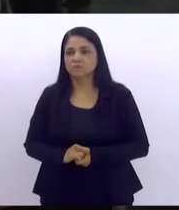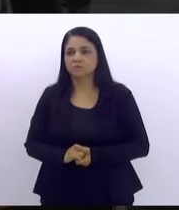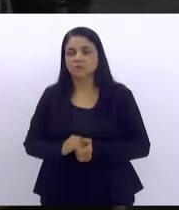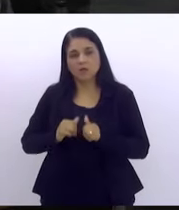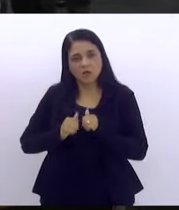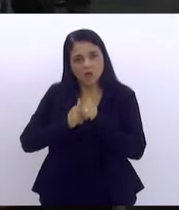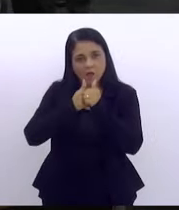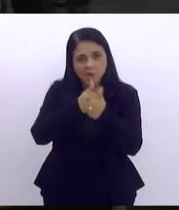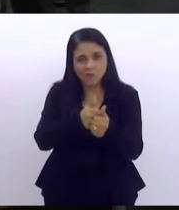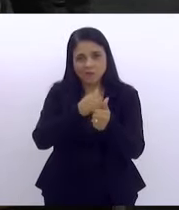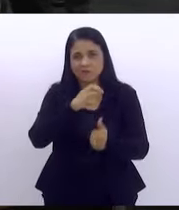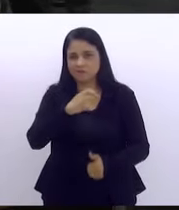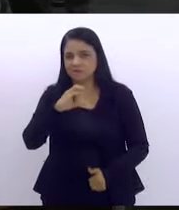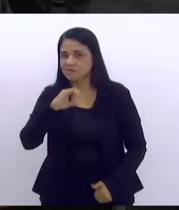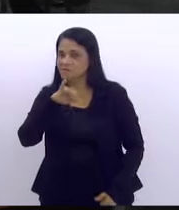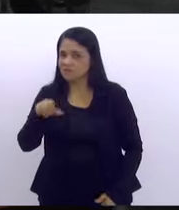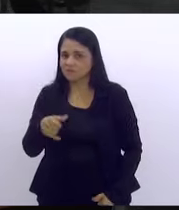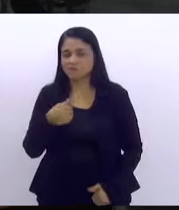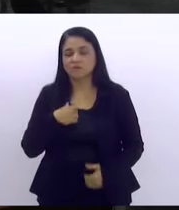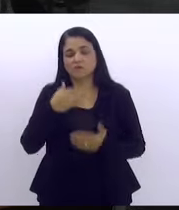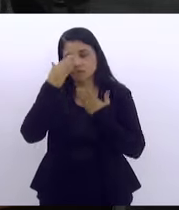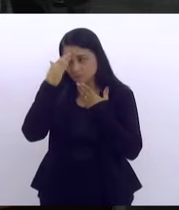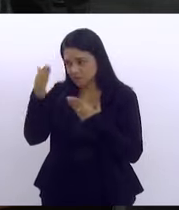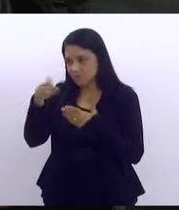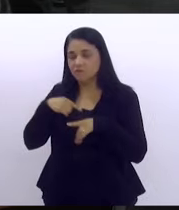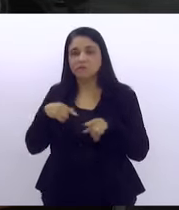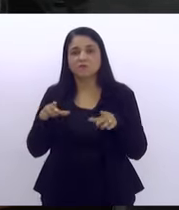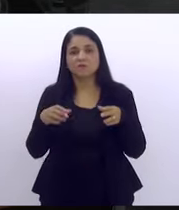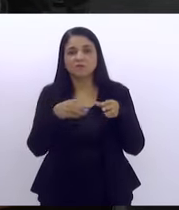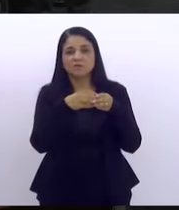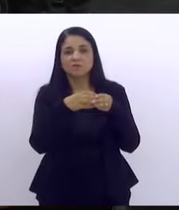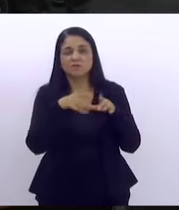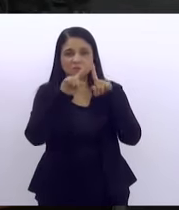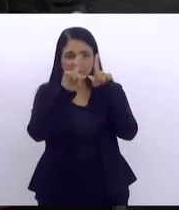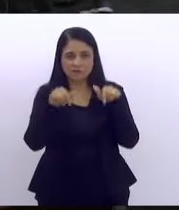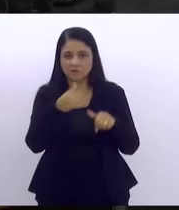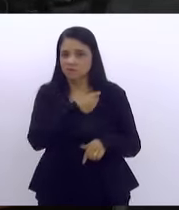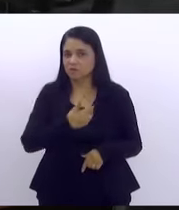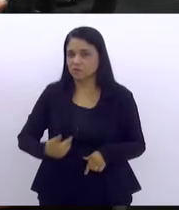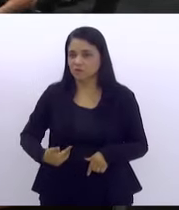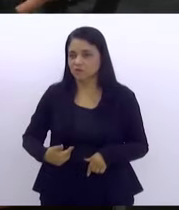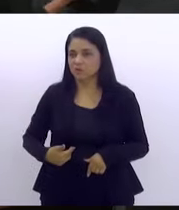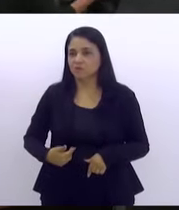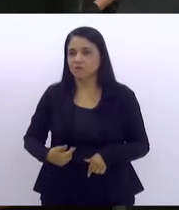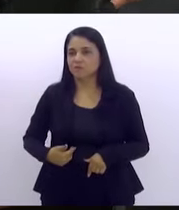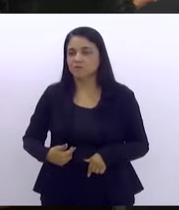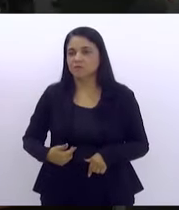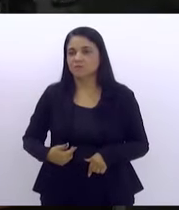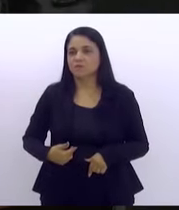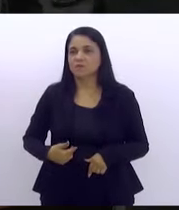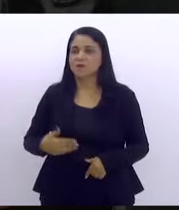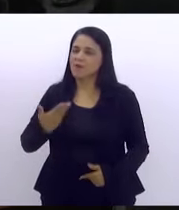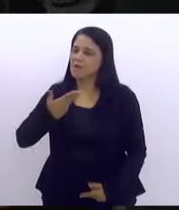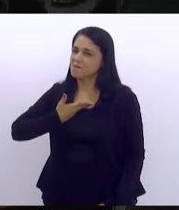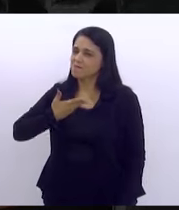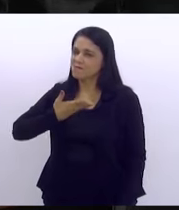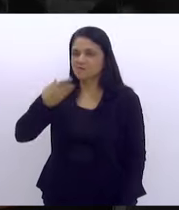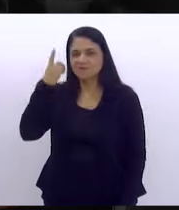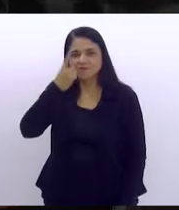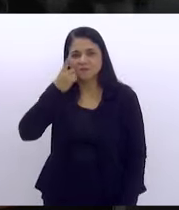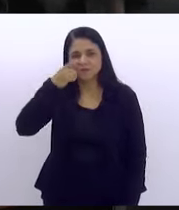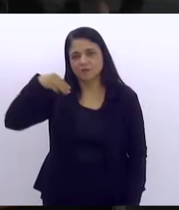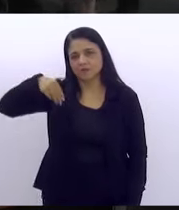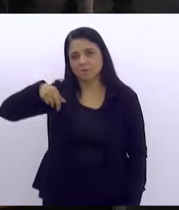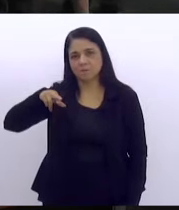Acompanhe o CCJ, senhor presidente. Muito obrigado. Pela Comissão de Servidores Públicos, nossa querida amiga deputada